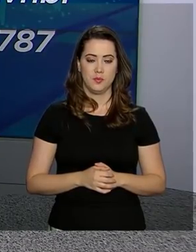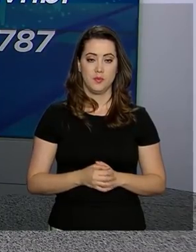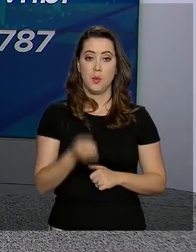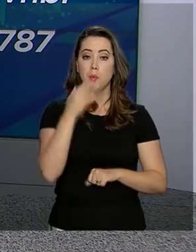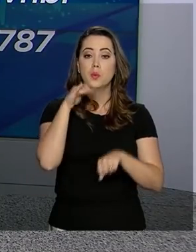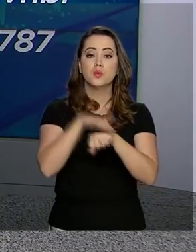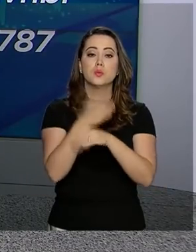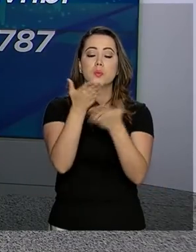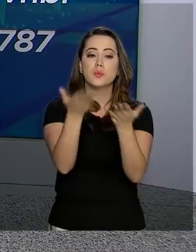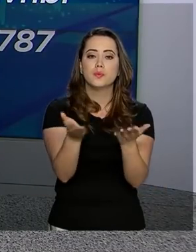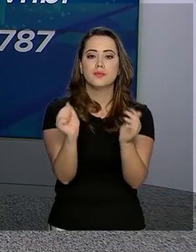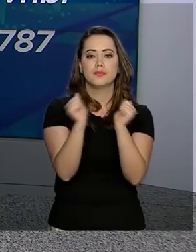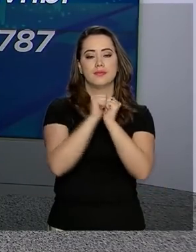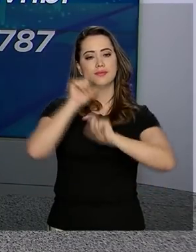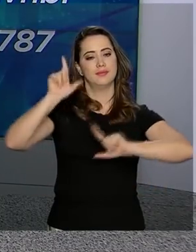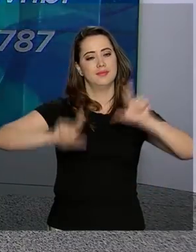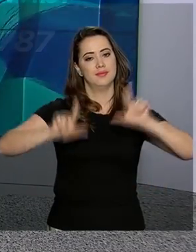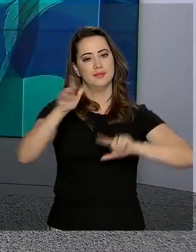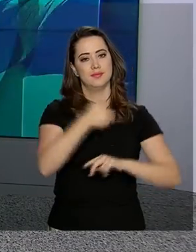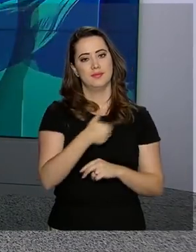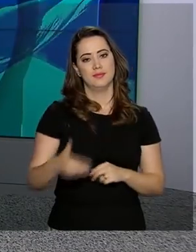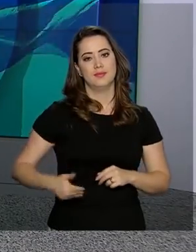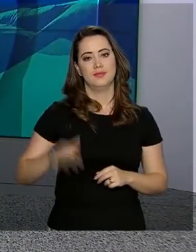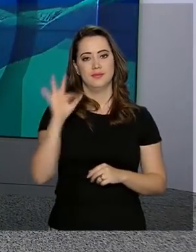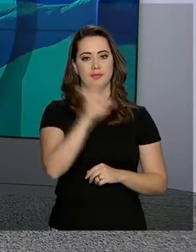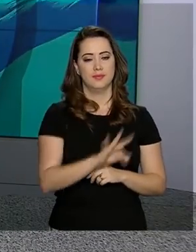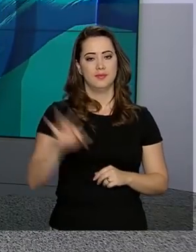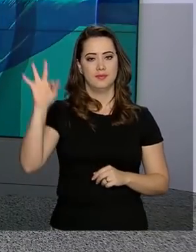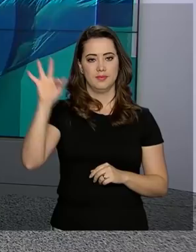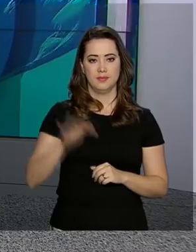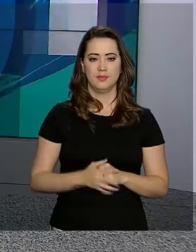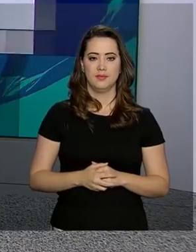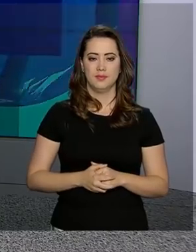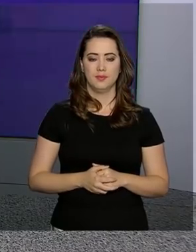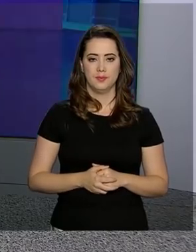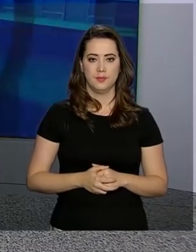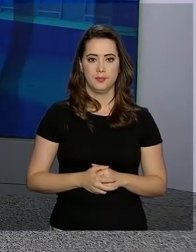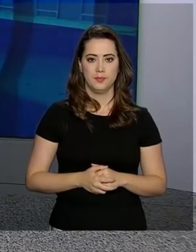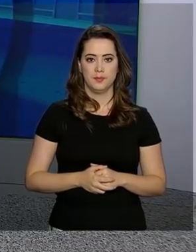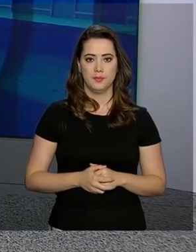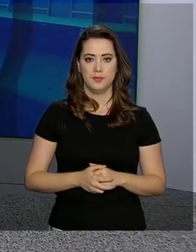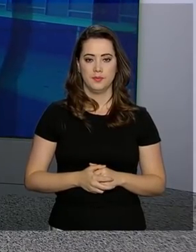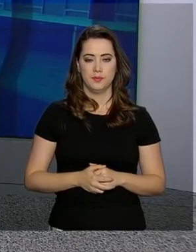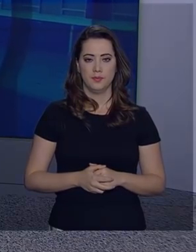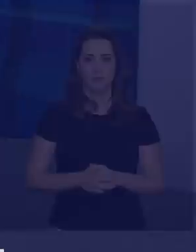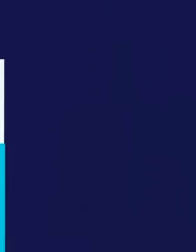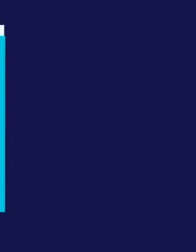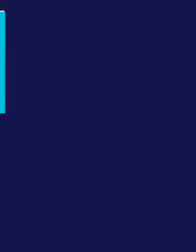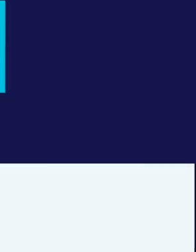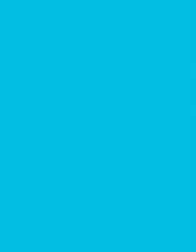61 99867 8787. Uma boa noite para você e continue com a gente na NBR e a TV do Governo Federal.